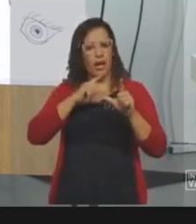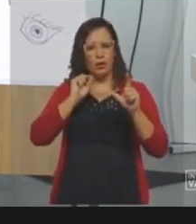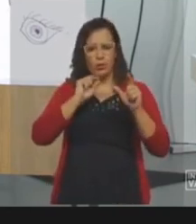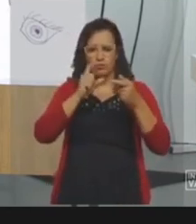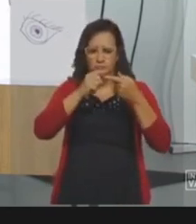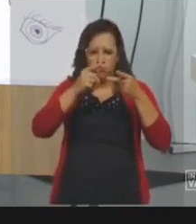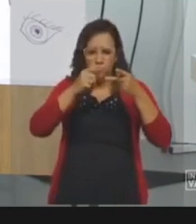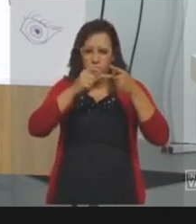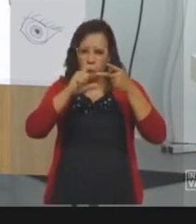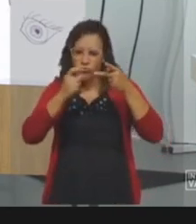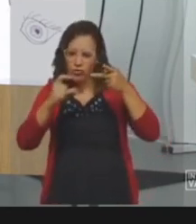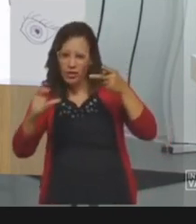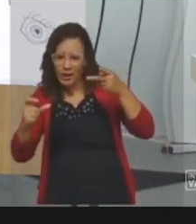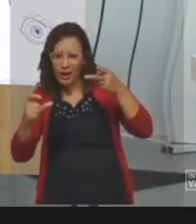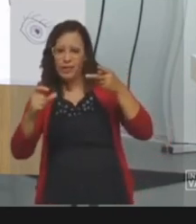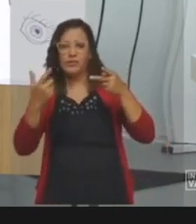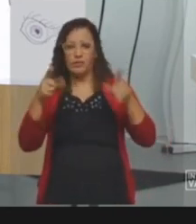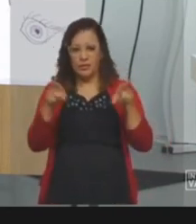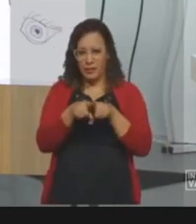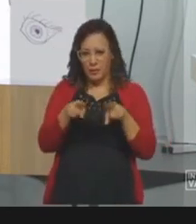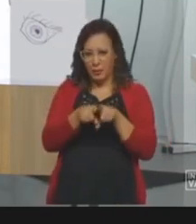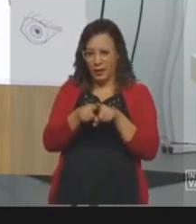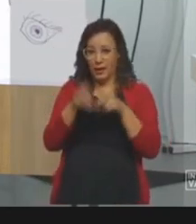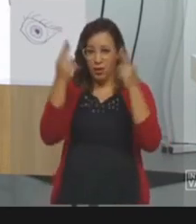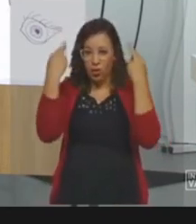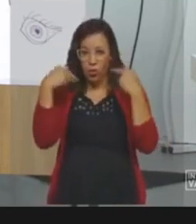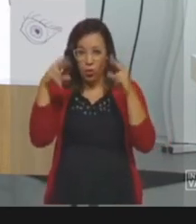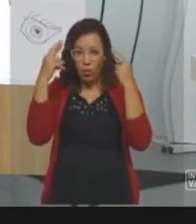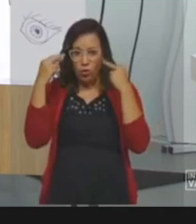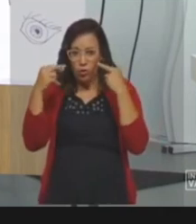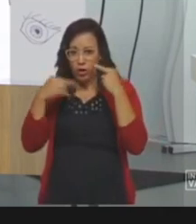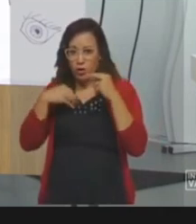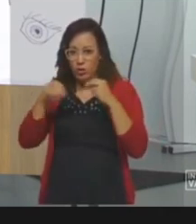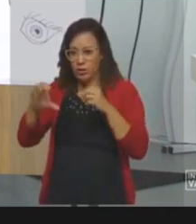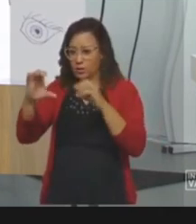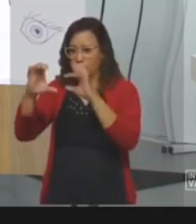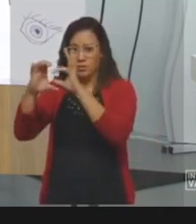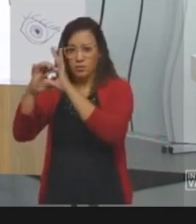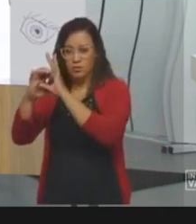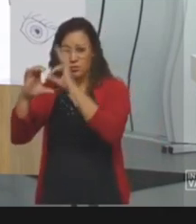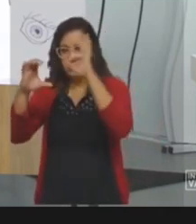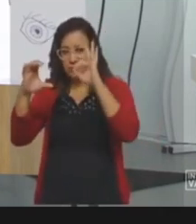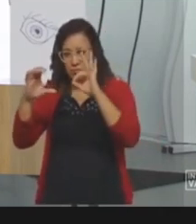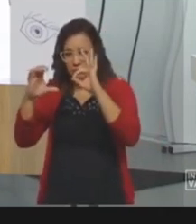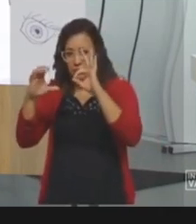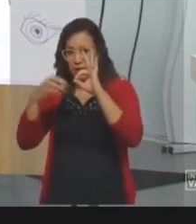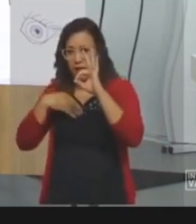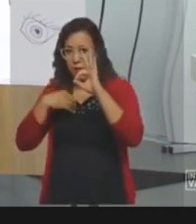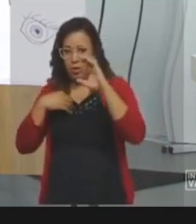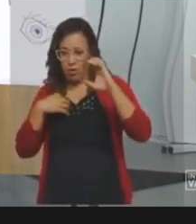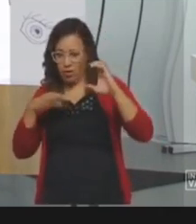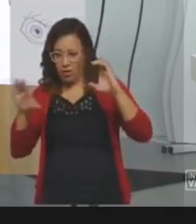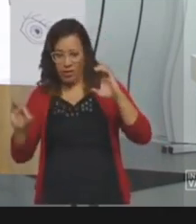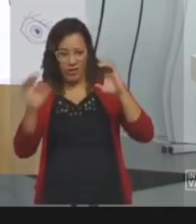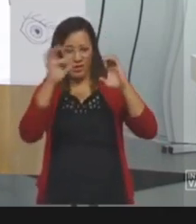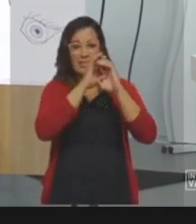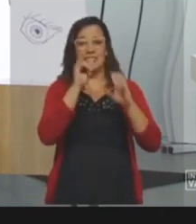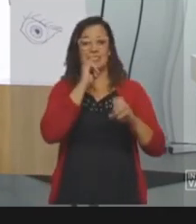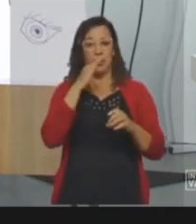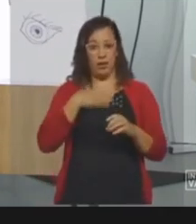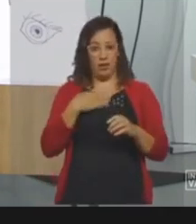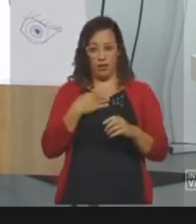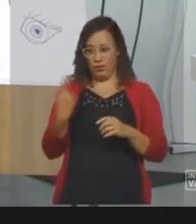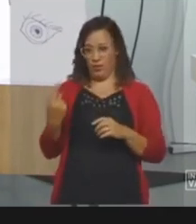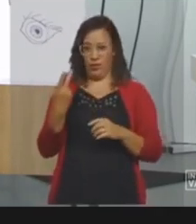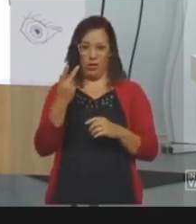núcleo de uma ovelha e produziu outra idêntica. Se eu fizesse isso comigo, eu ia ter dois Brunos. É claro